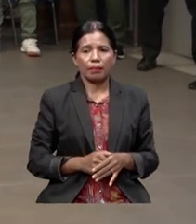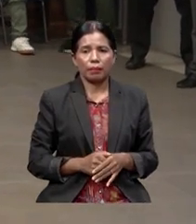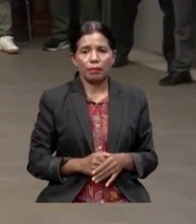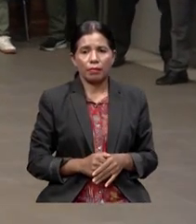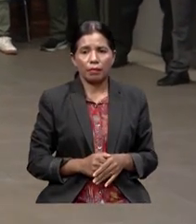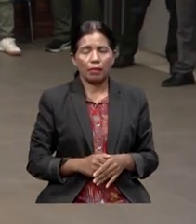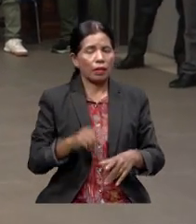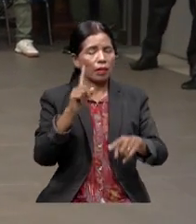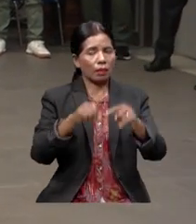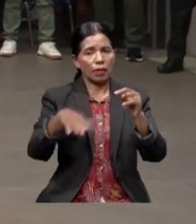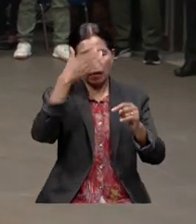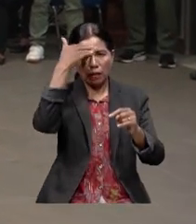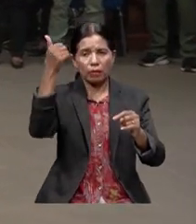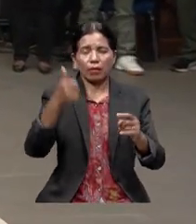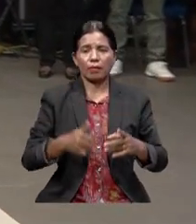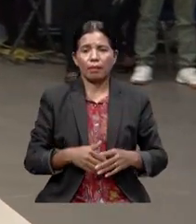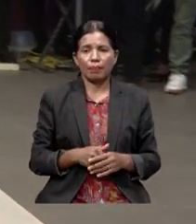Kita luar